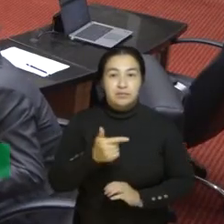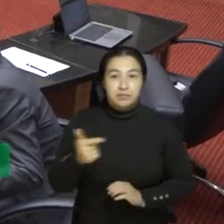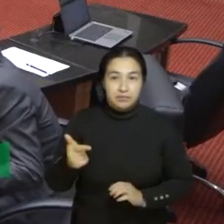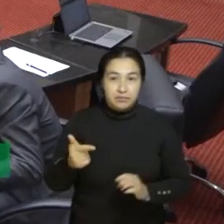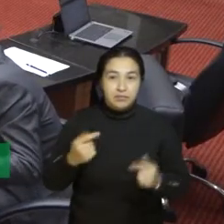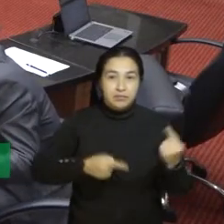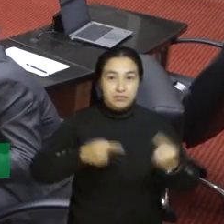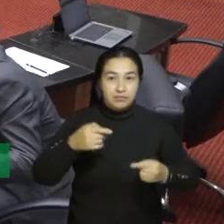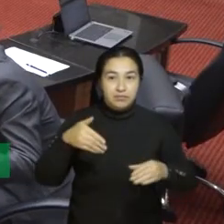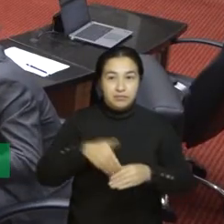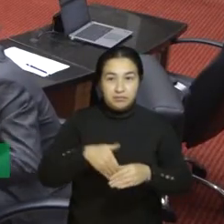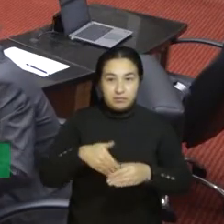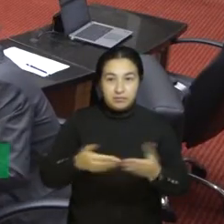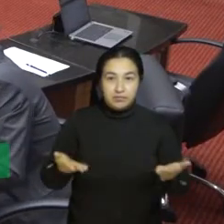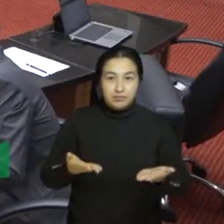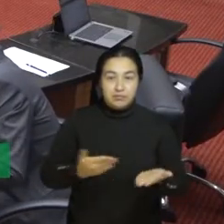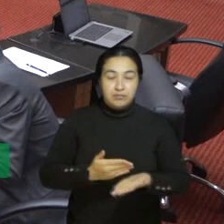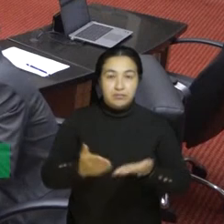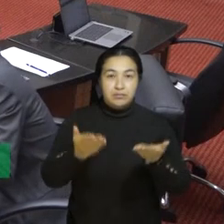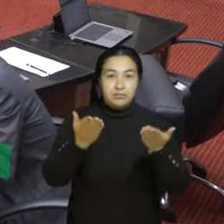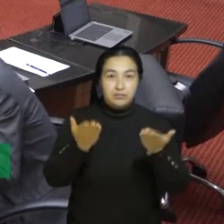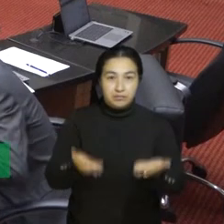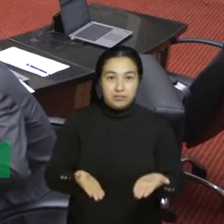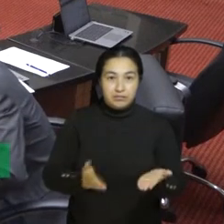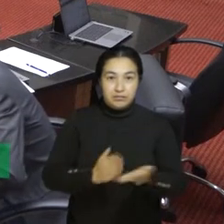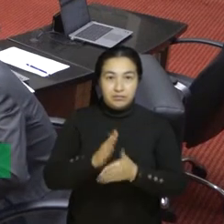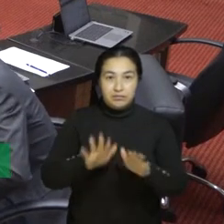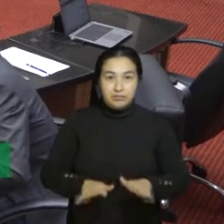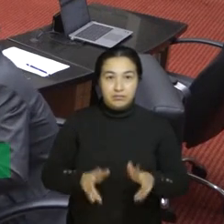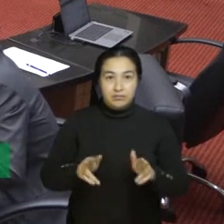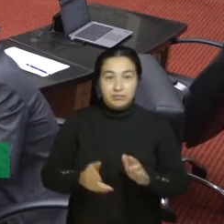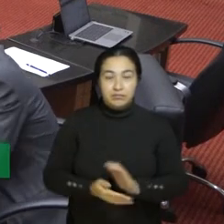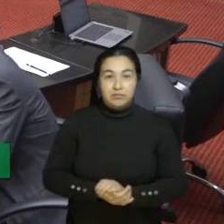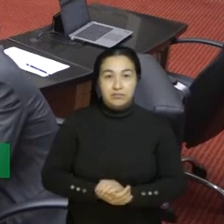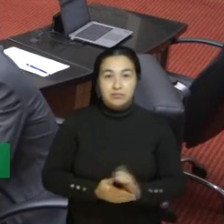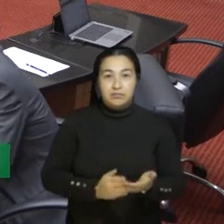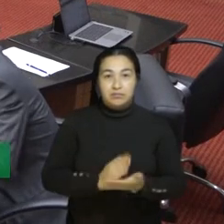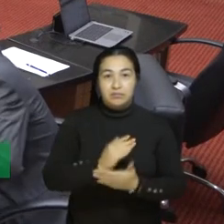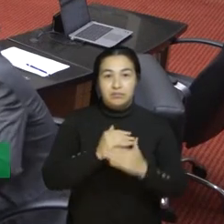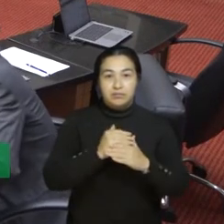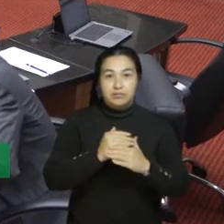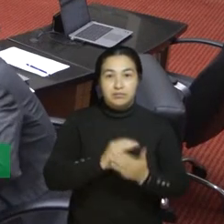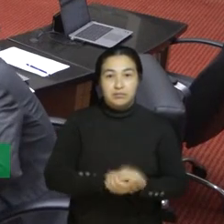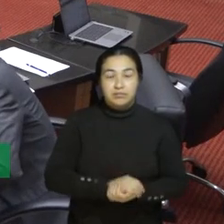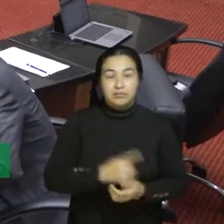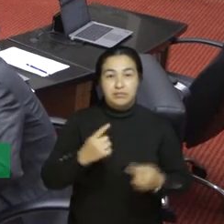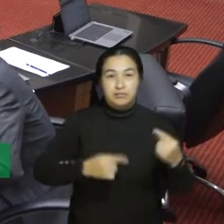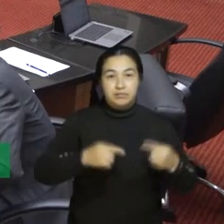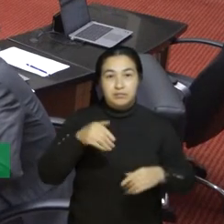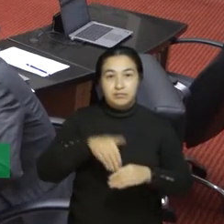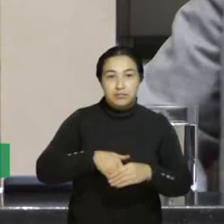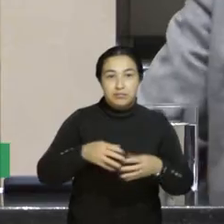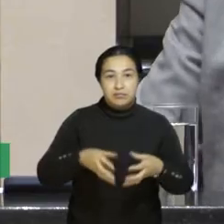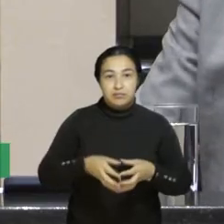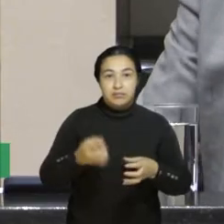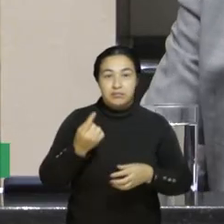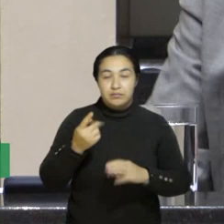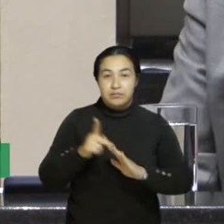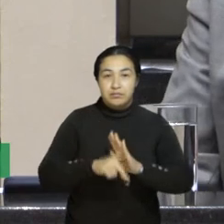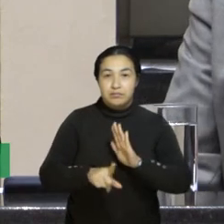discutir, em votação. Deputados que aprovam, permaneçam como se encontra. Aprovado por unanimidade. Discussão e votação em turno único do projeto de